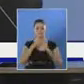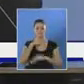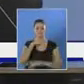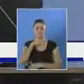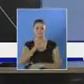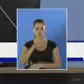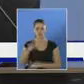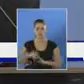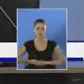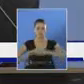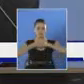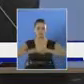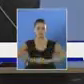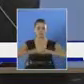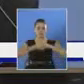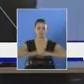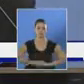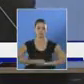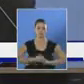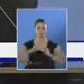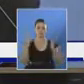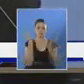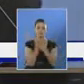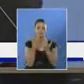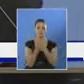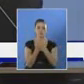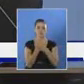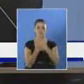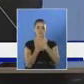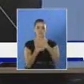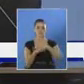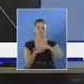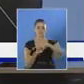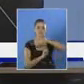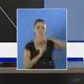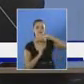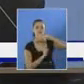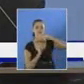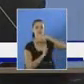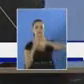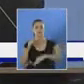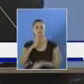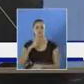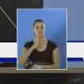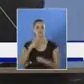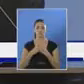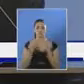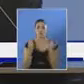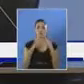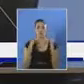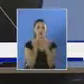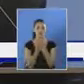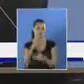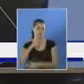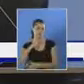chamada parceria, escola e instituição privada. Que é adote uma escola.